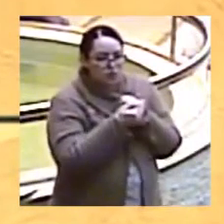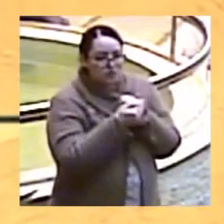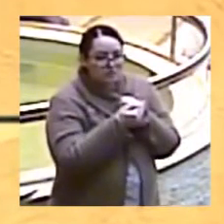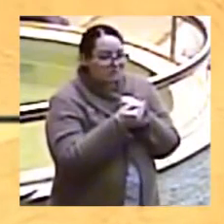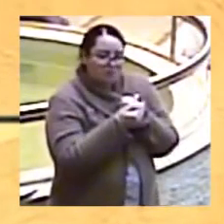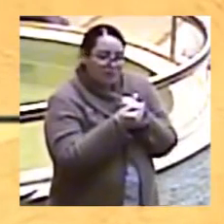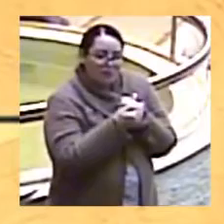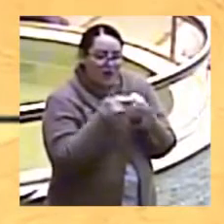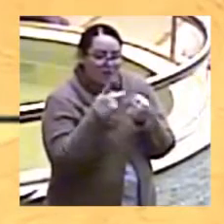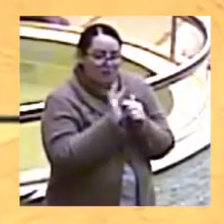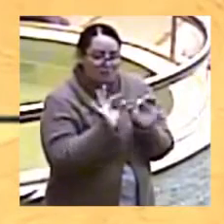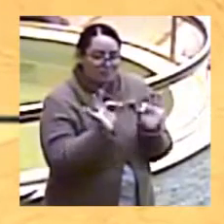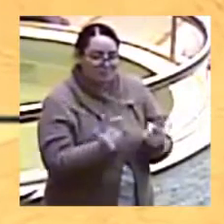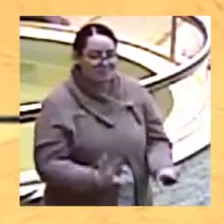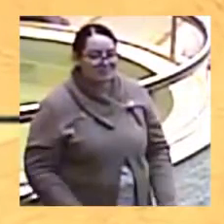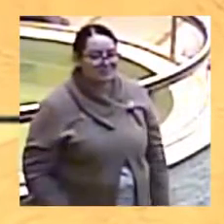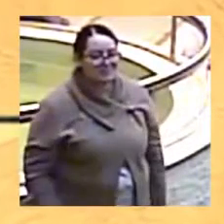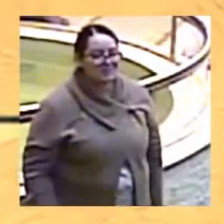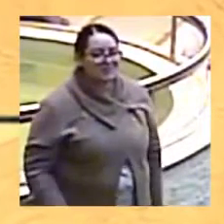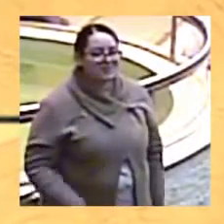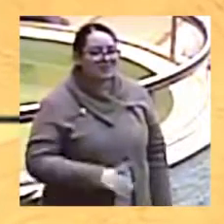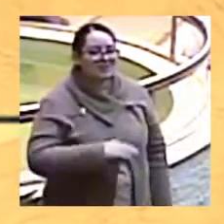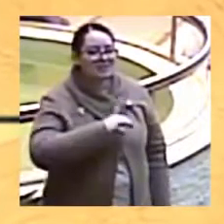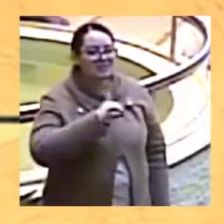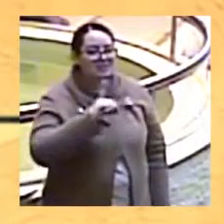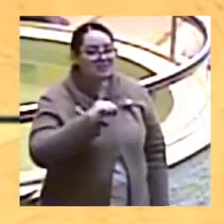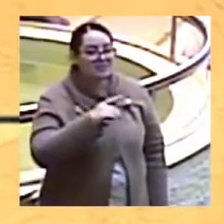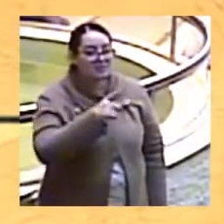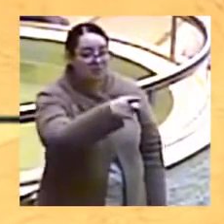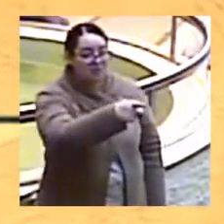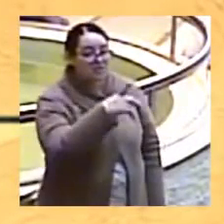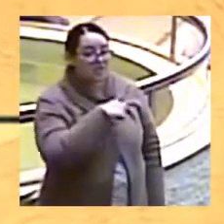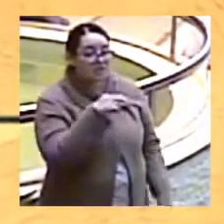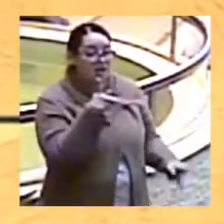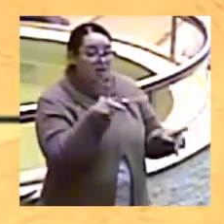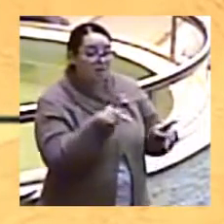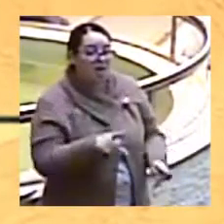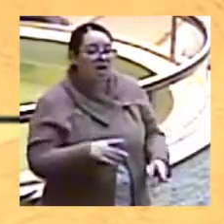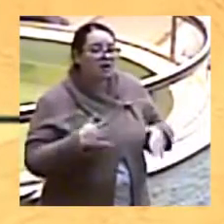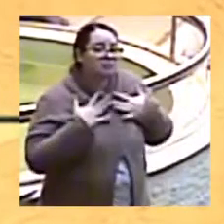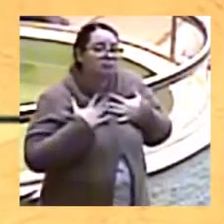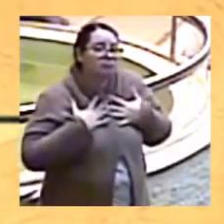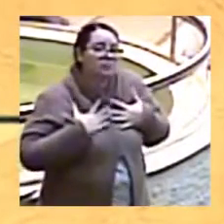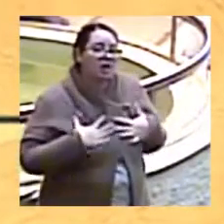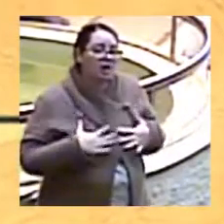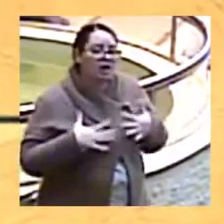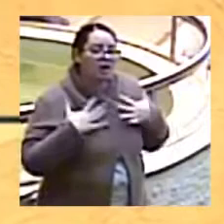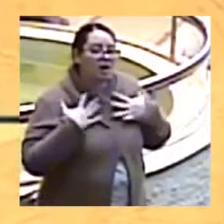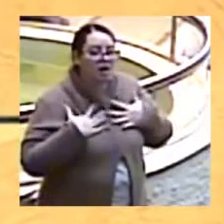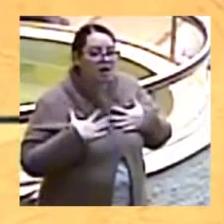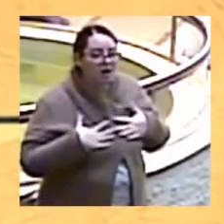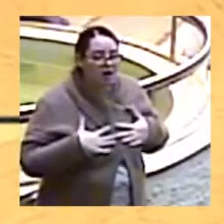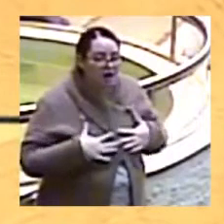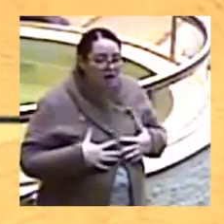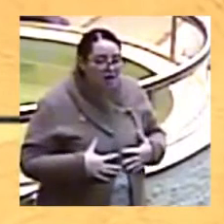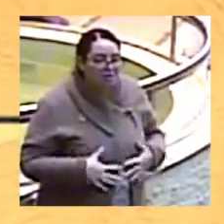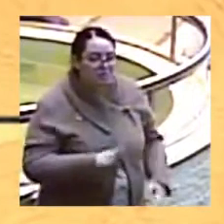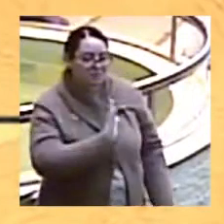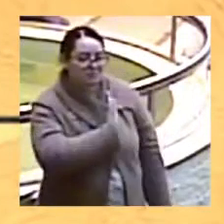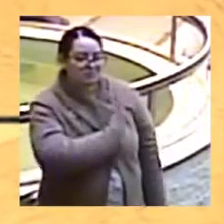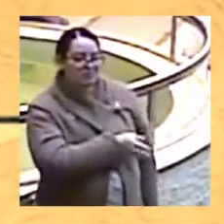para o ser humano, paz, quietude, no coração, paz e quietude, no coração, por isso querido,